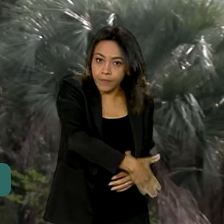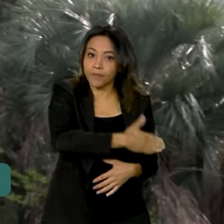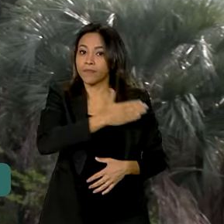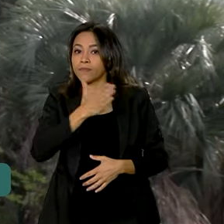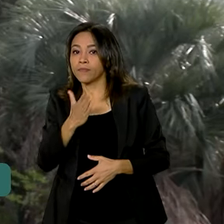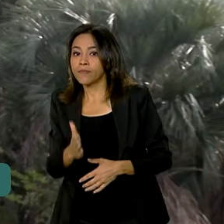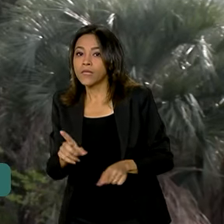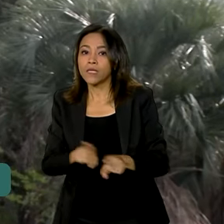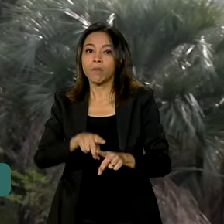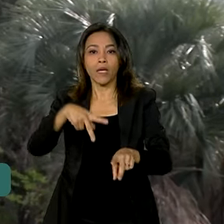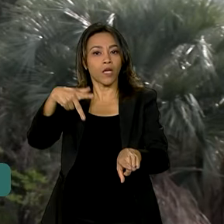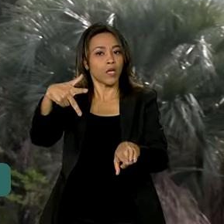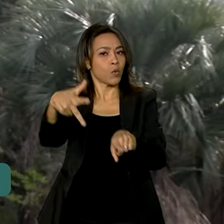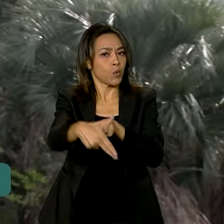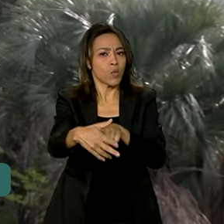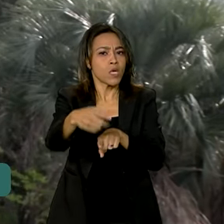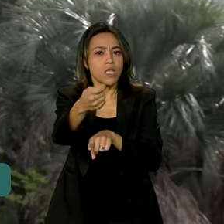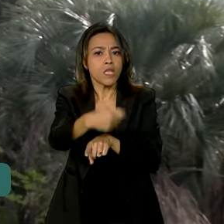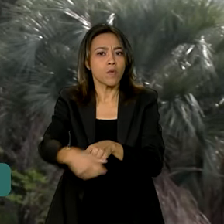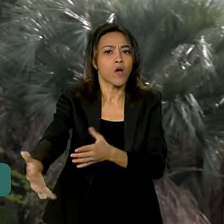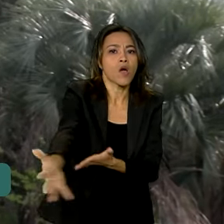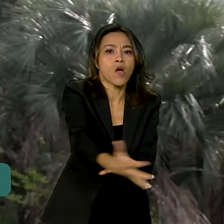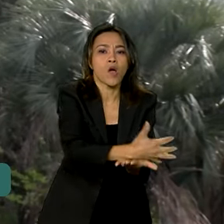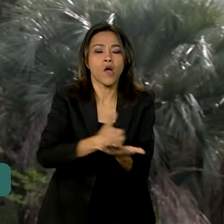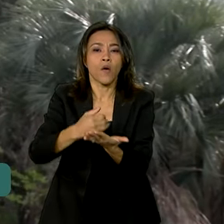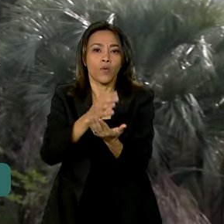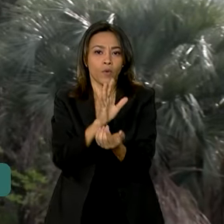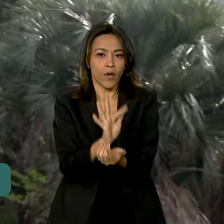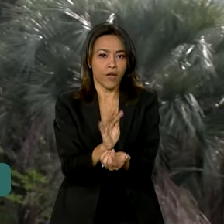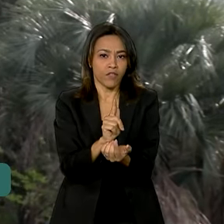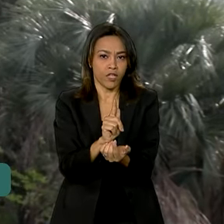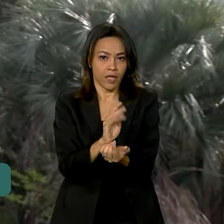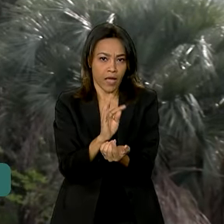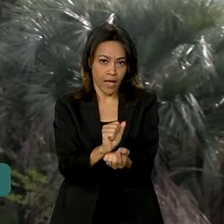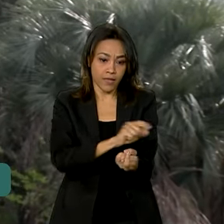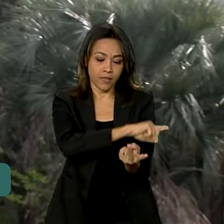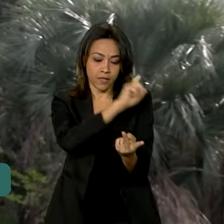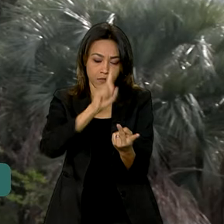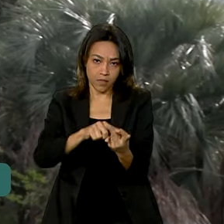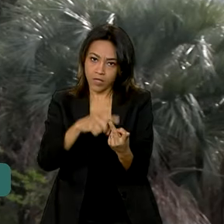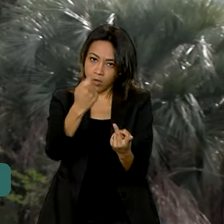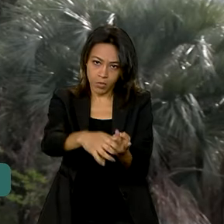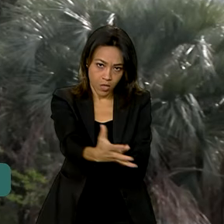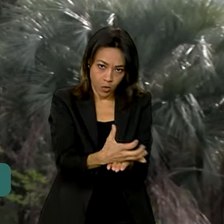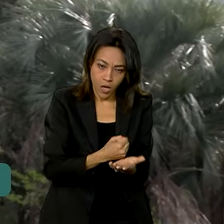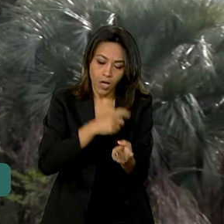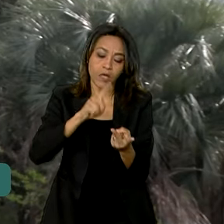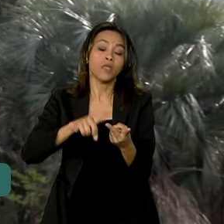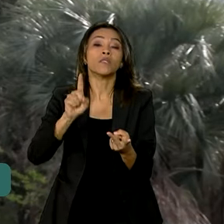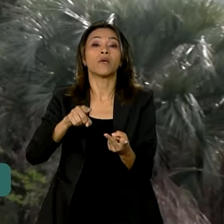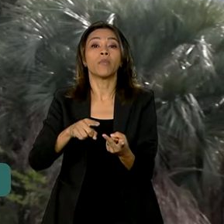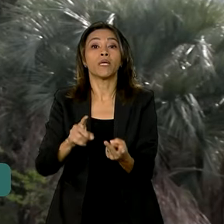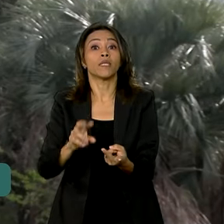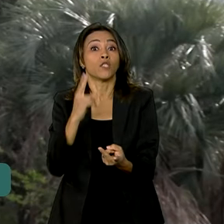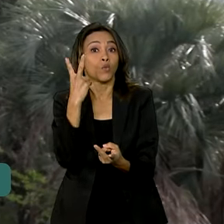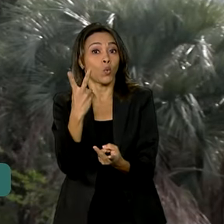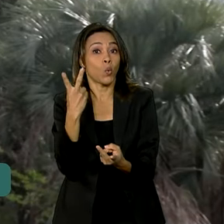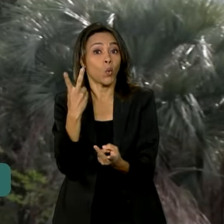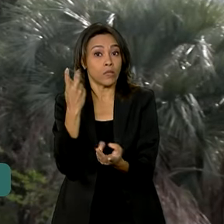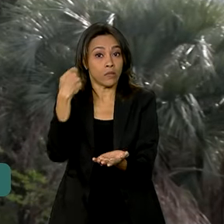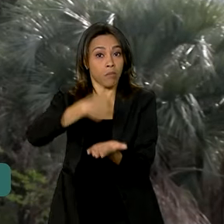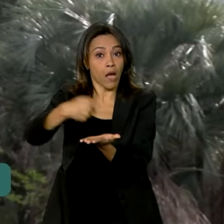suspensos o recolhimento do FGTS para empregadores, o pagamento de duas parcelas extras do seguro-desemprego aos atingidos